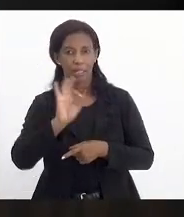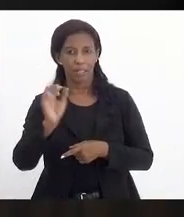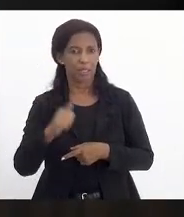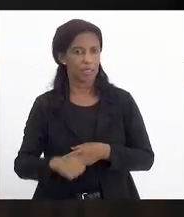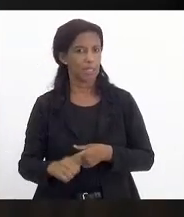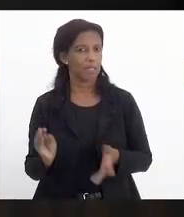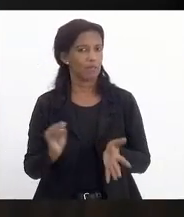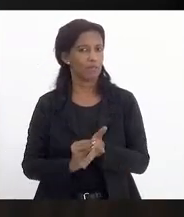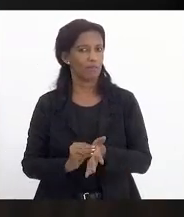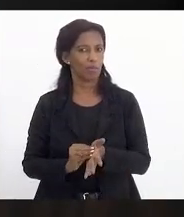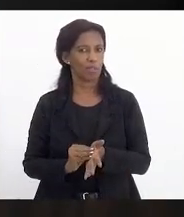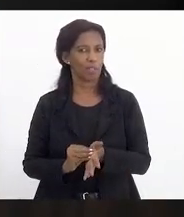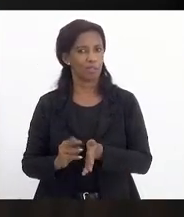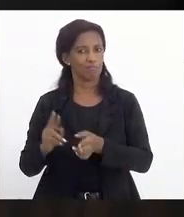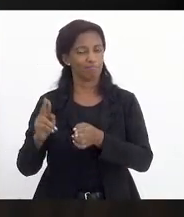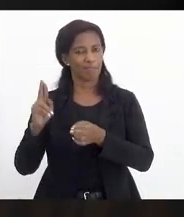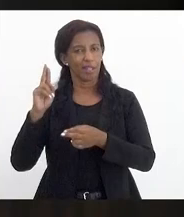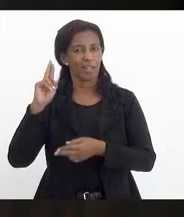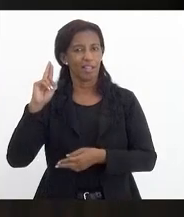de criar